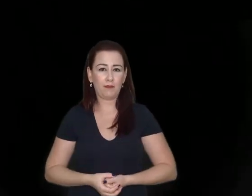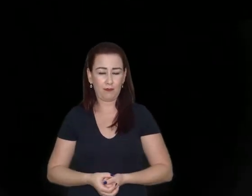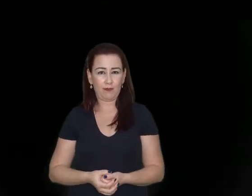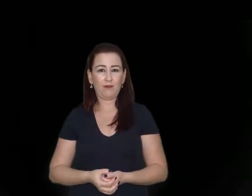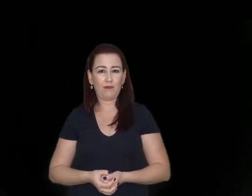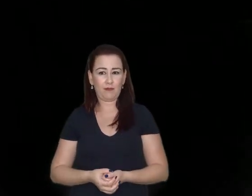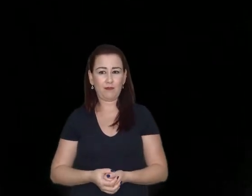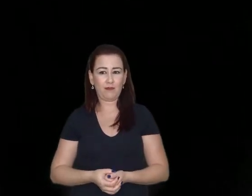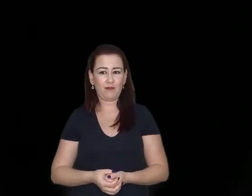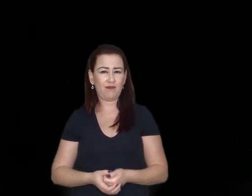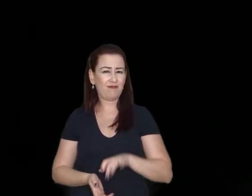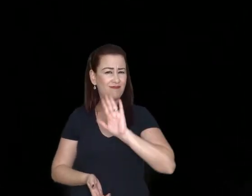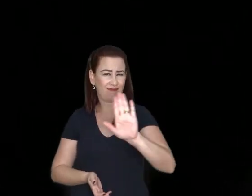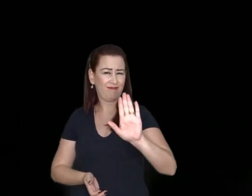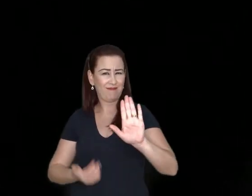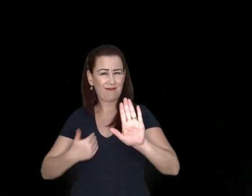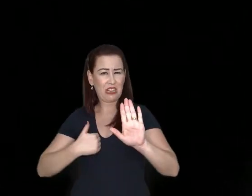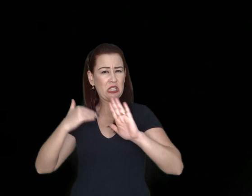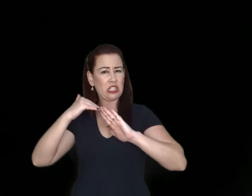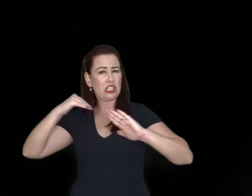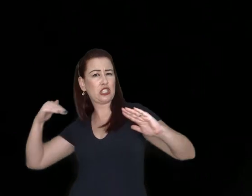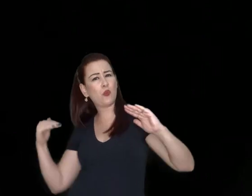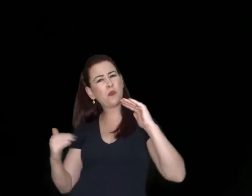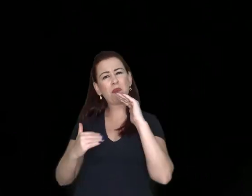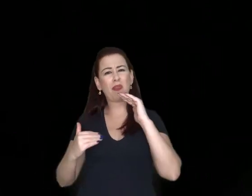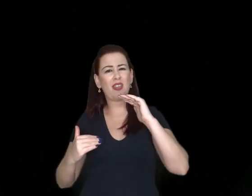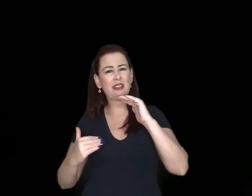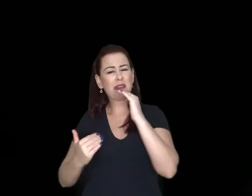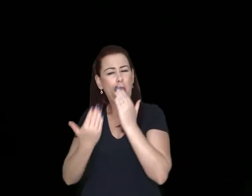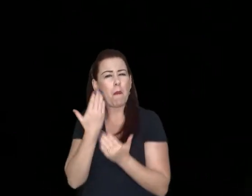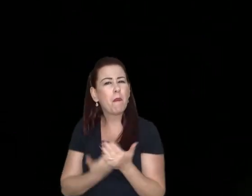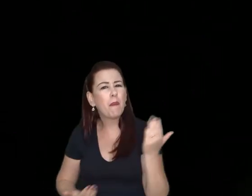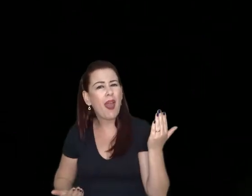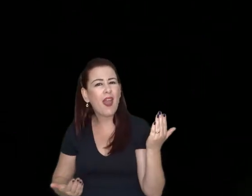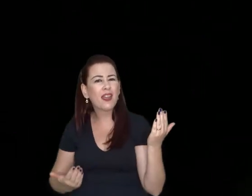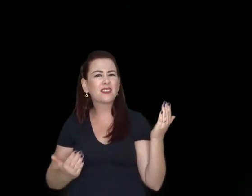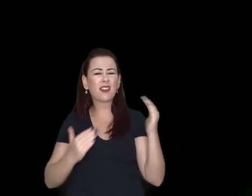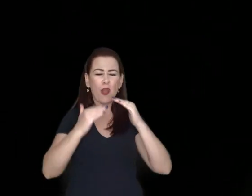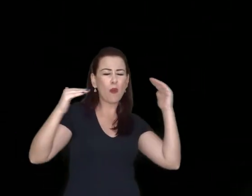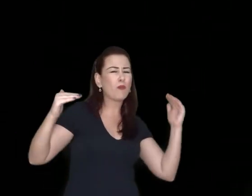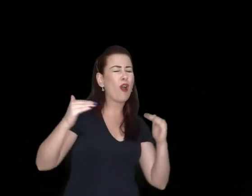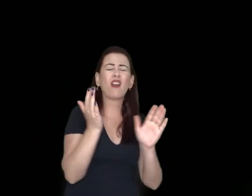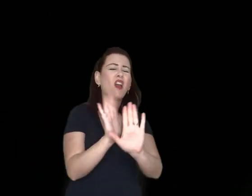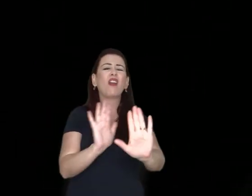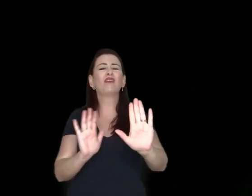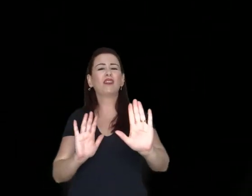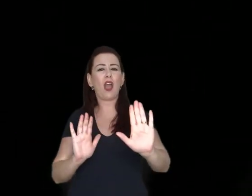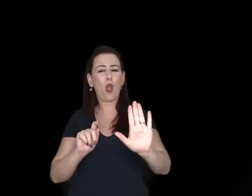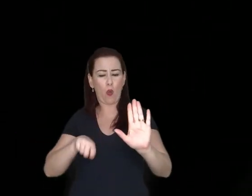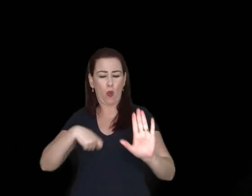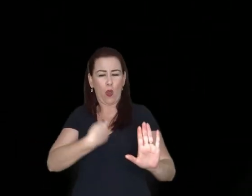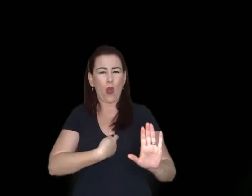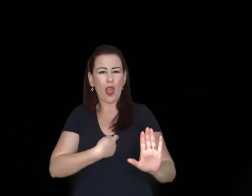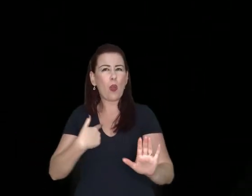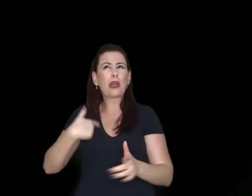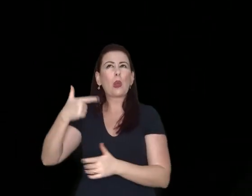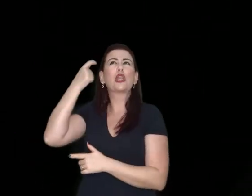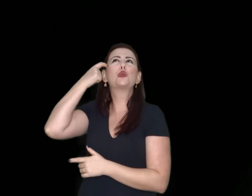Nem submissa, nem devota, revoltada, voluntária, sem